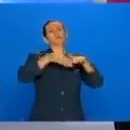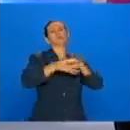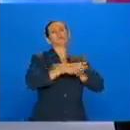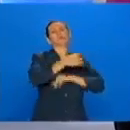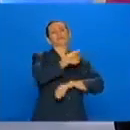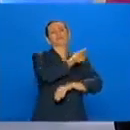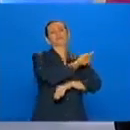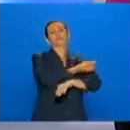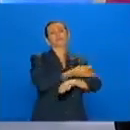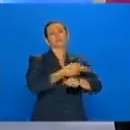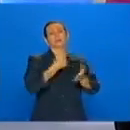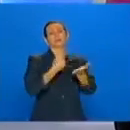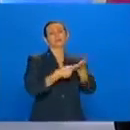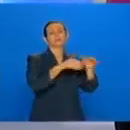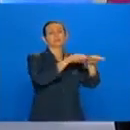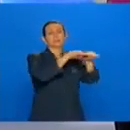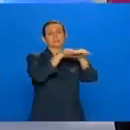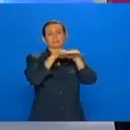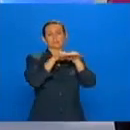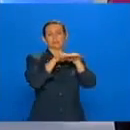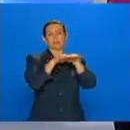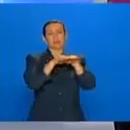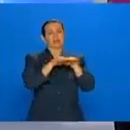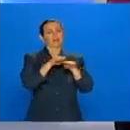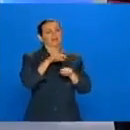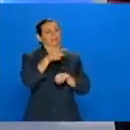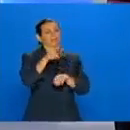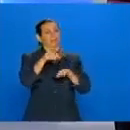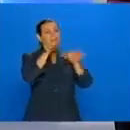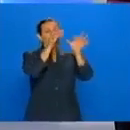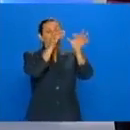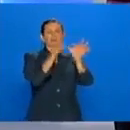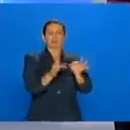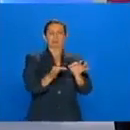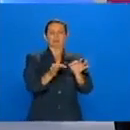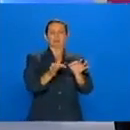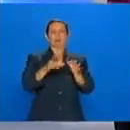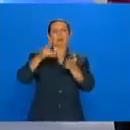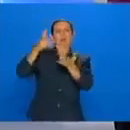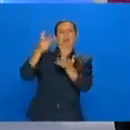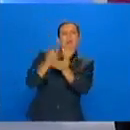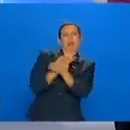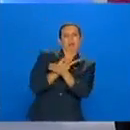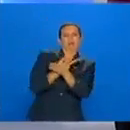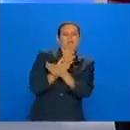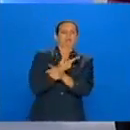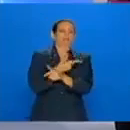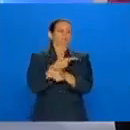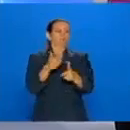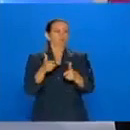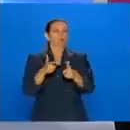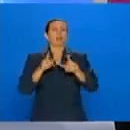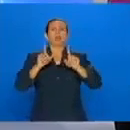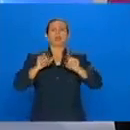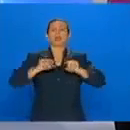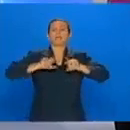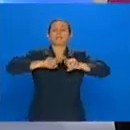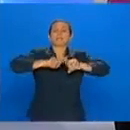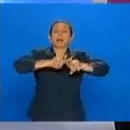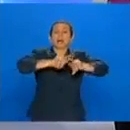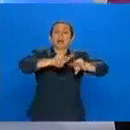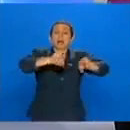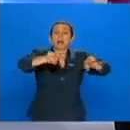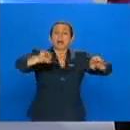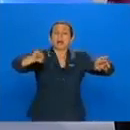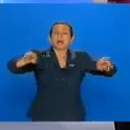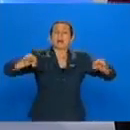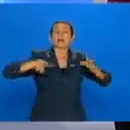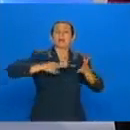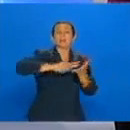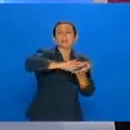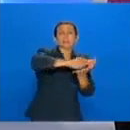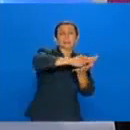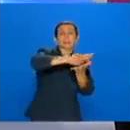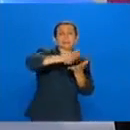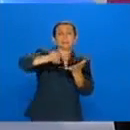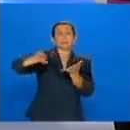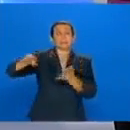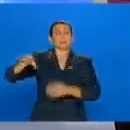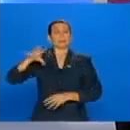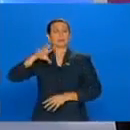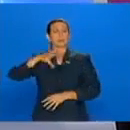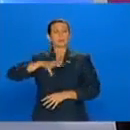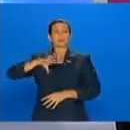não certas e erradas. São apenas variações. O caso de variação em português são extremos,